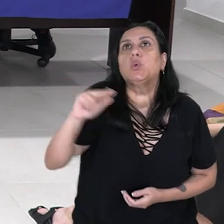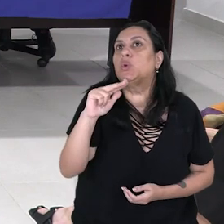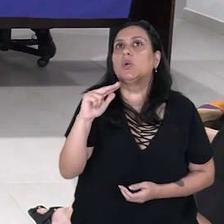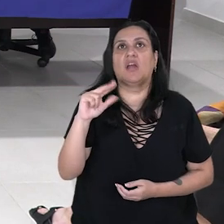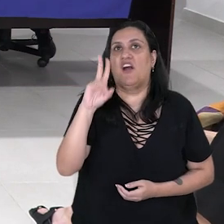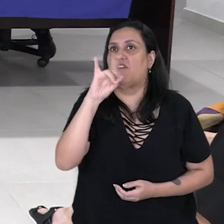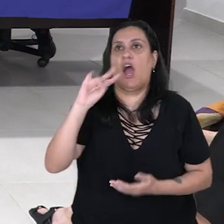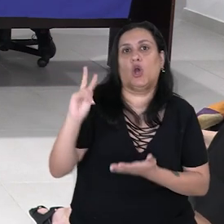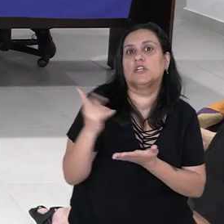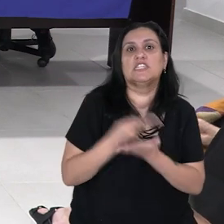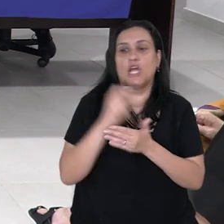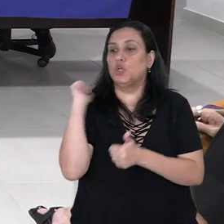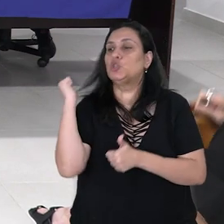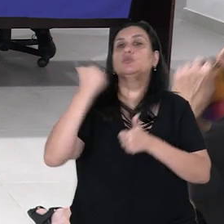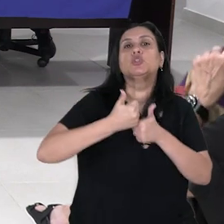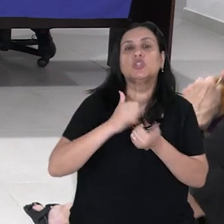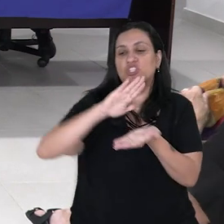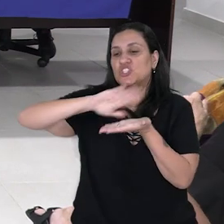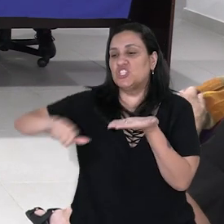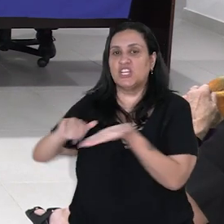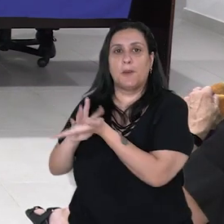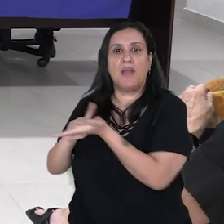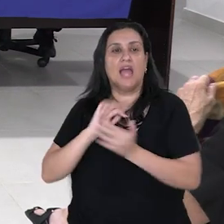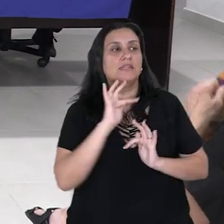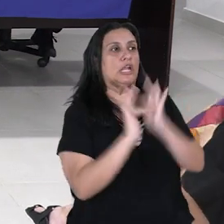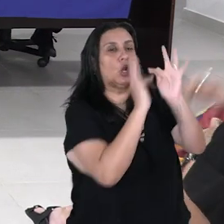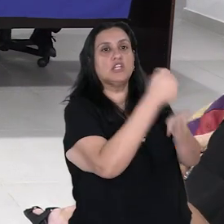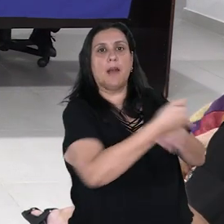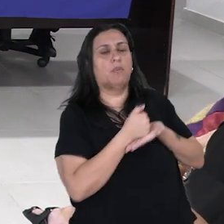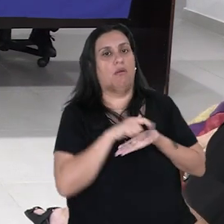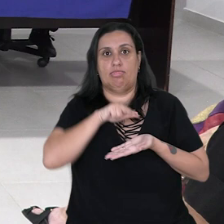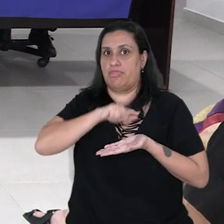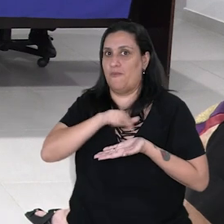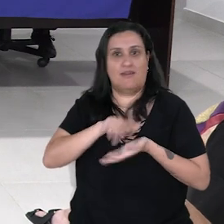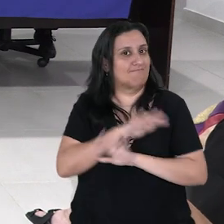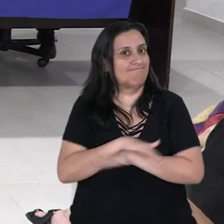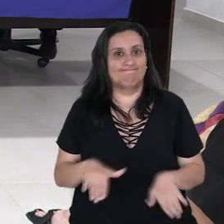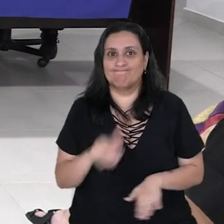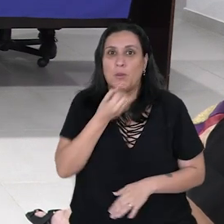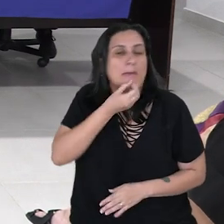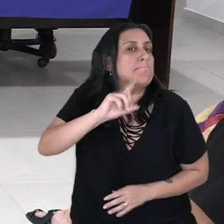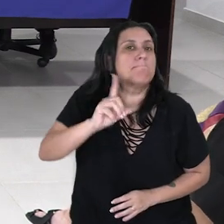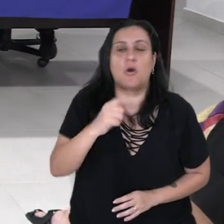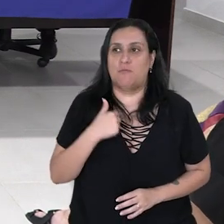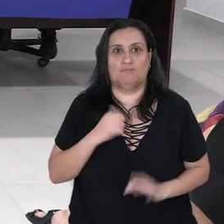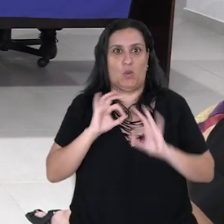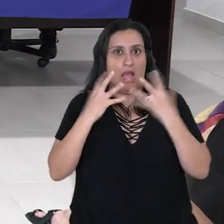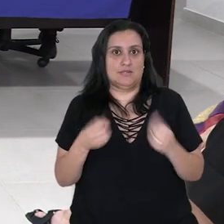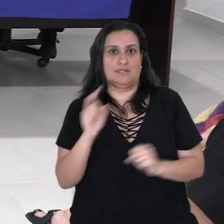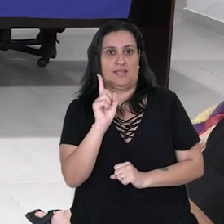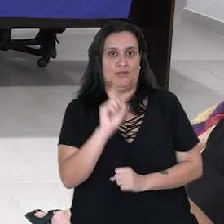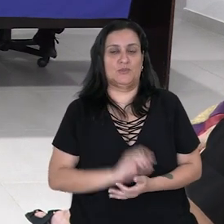hipótese alguma, a gente pode tirar o Braille de uso, porque isso aí realmente não tem